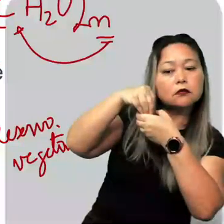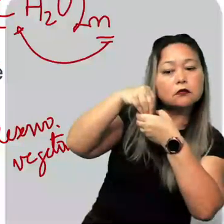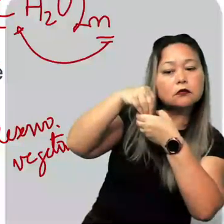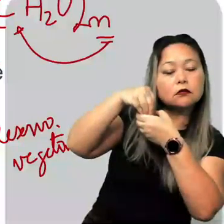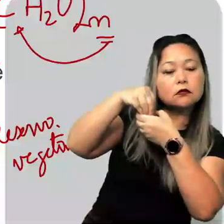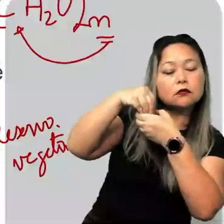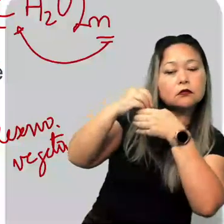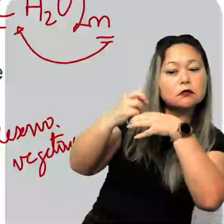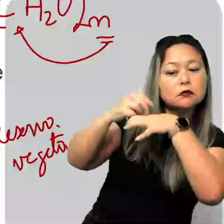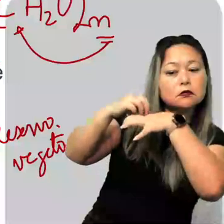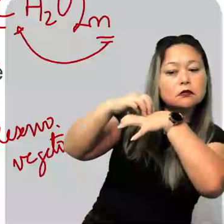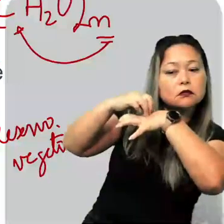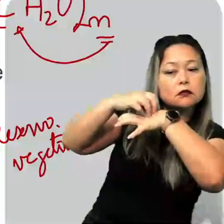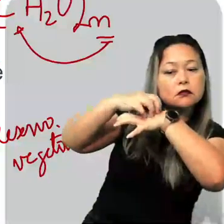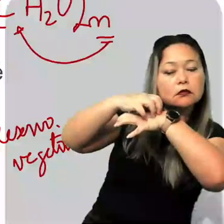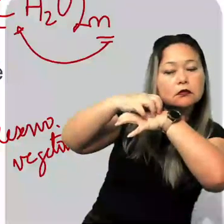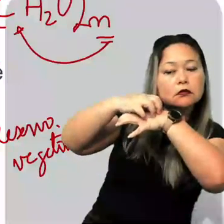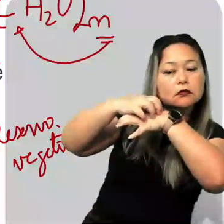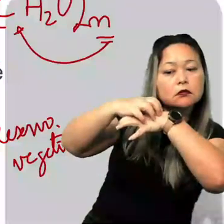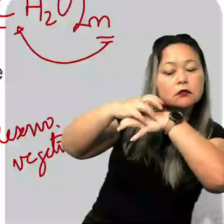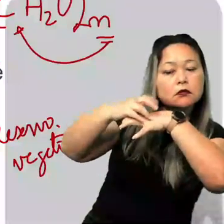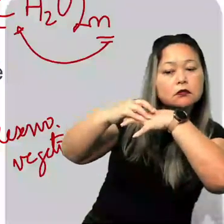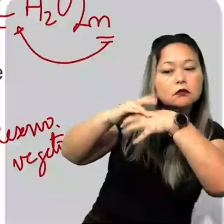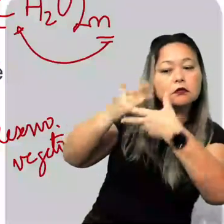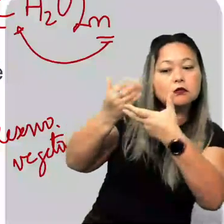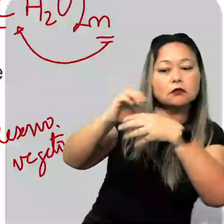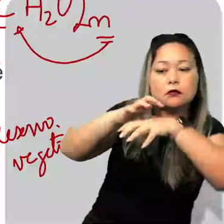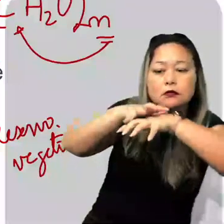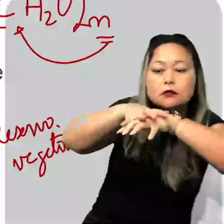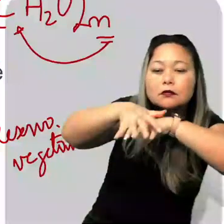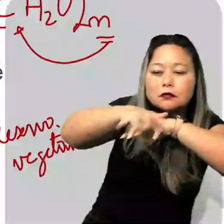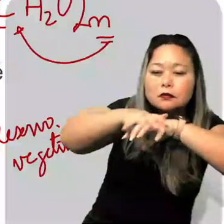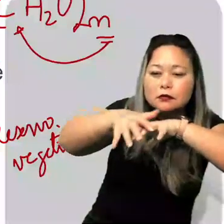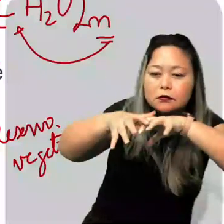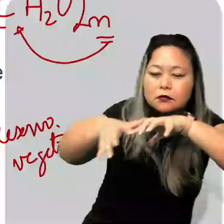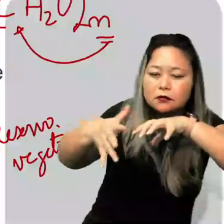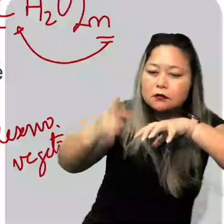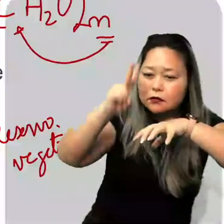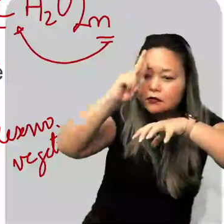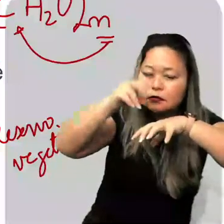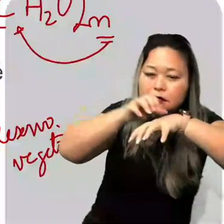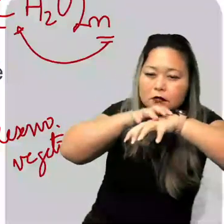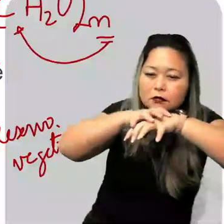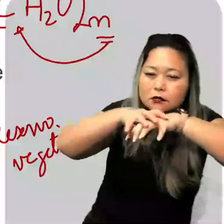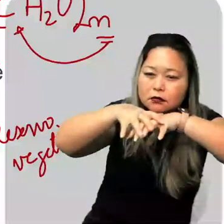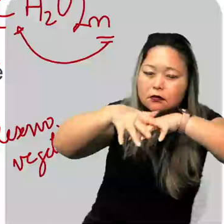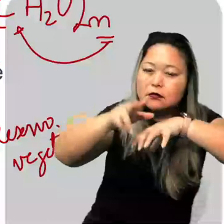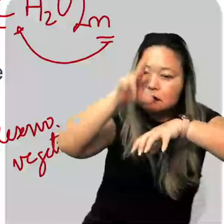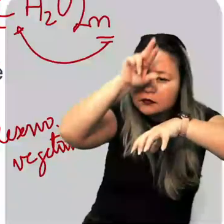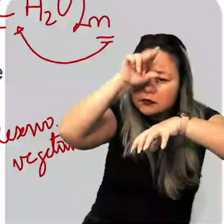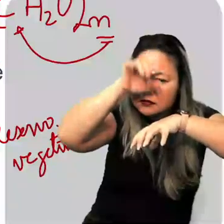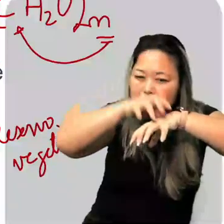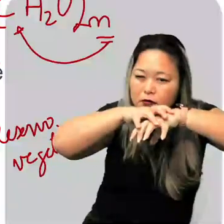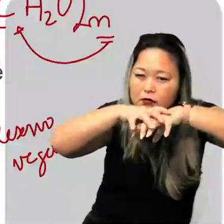Dos artrópodes. Vai compor aí o exoesqueleto dos artrópodes, não é isso?